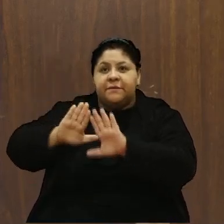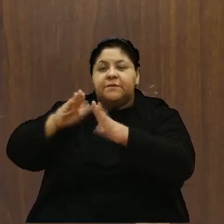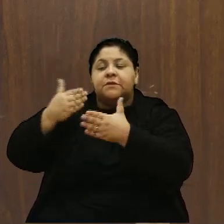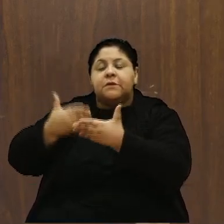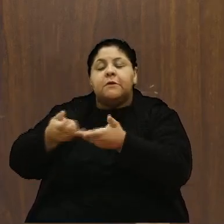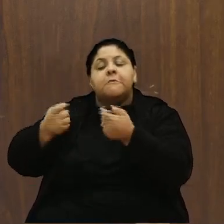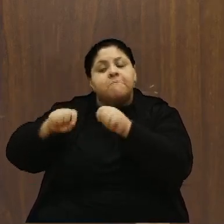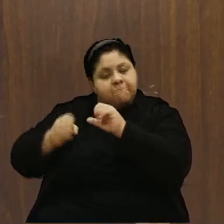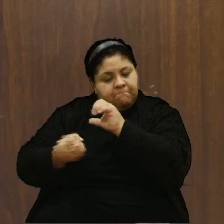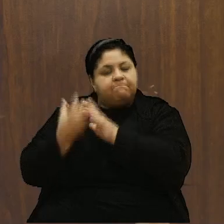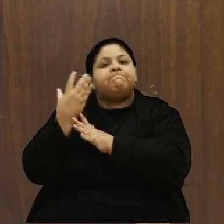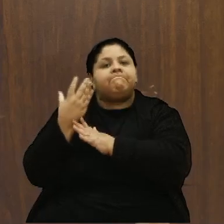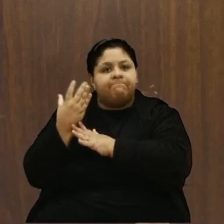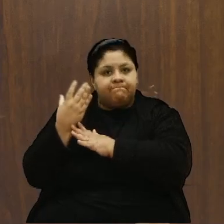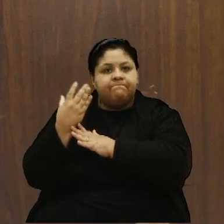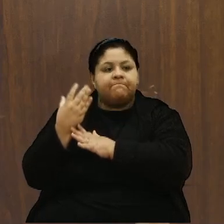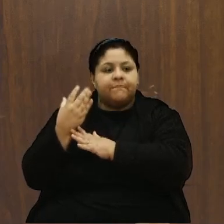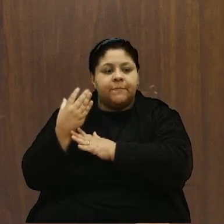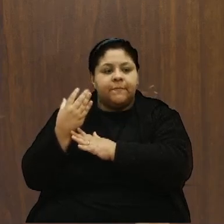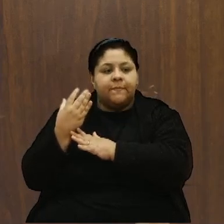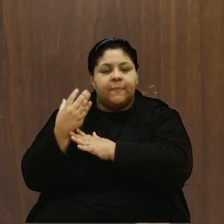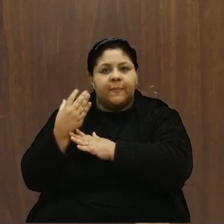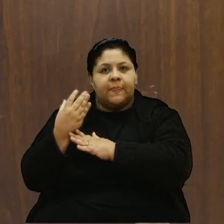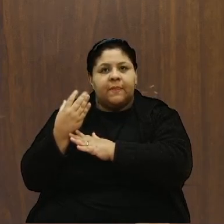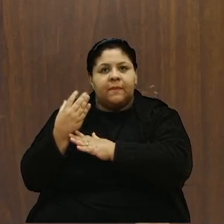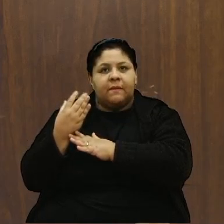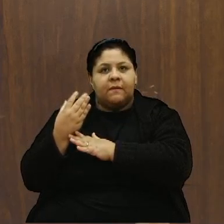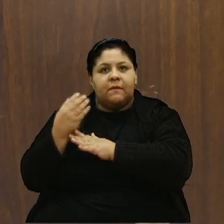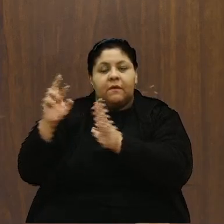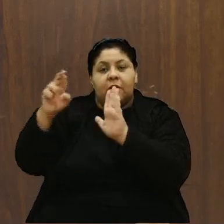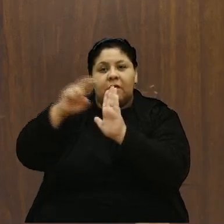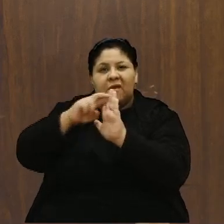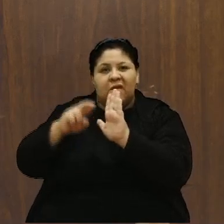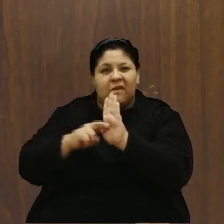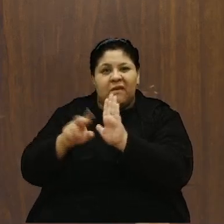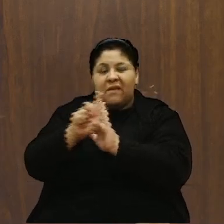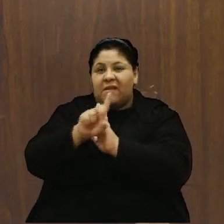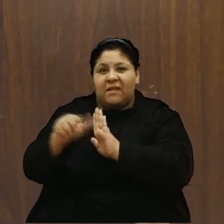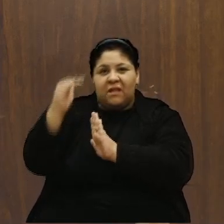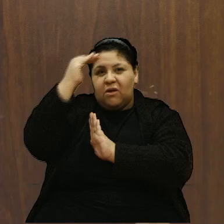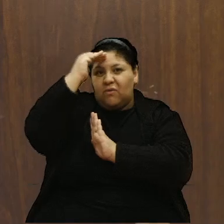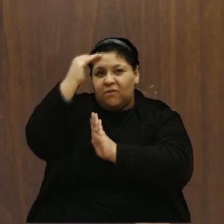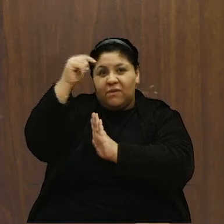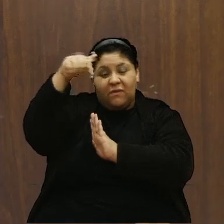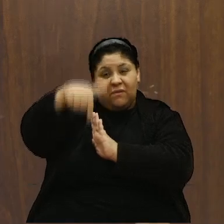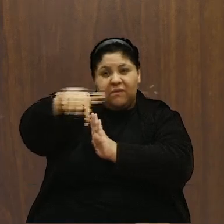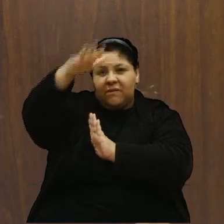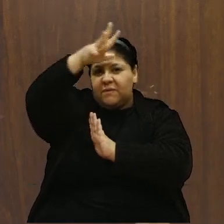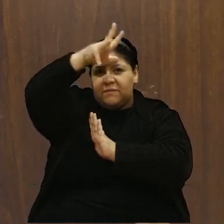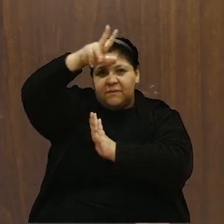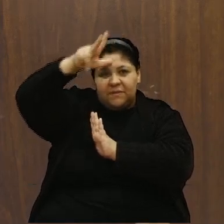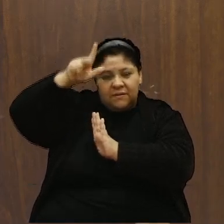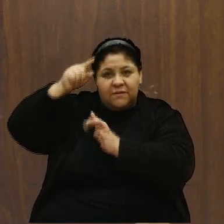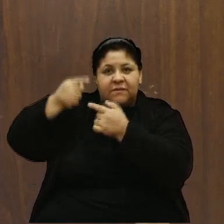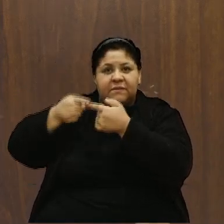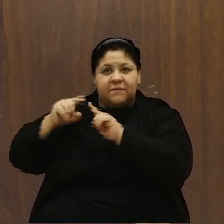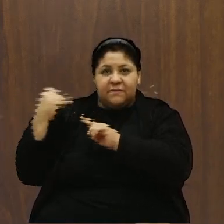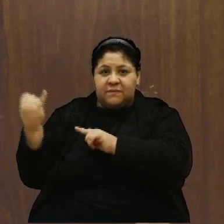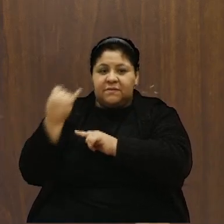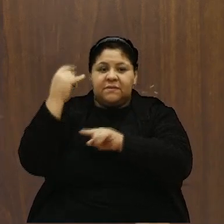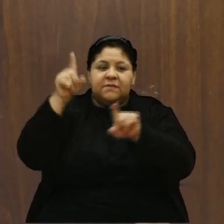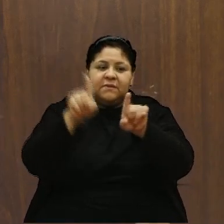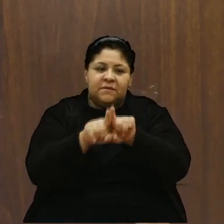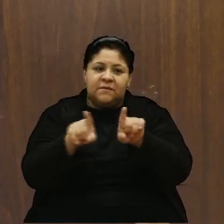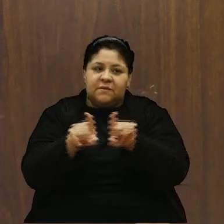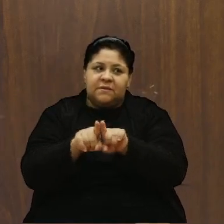precisa existir. Temos leis federais que regulamentam isso e que não são cumpridas aqui no município, mas é importante também a